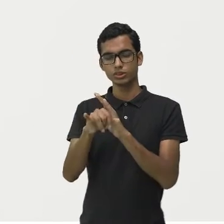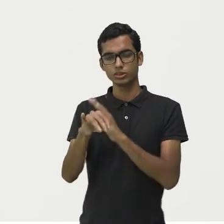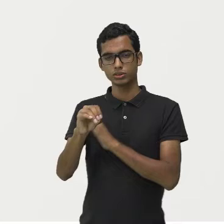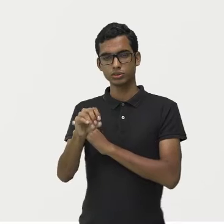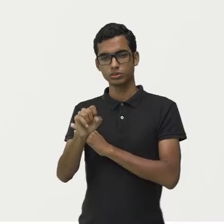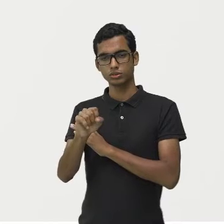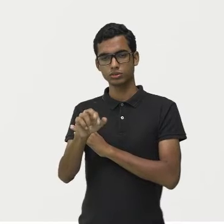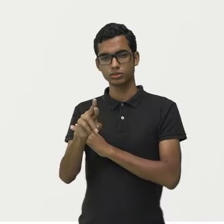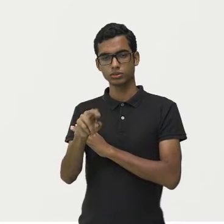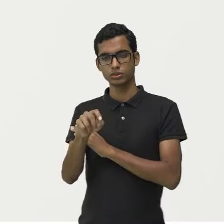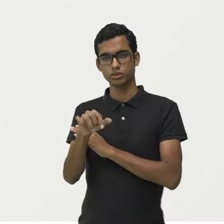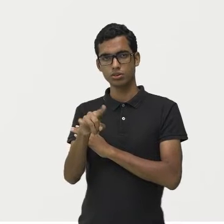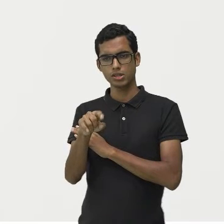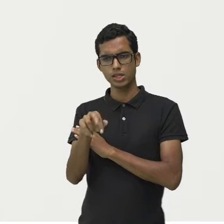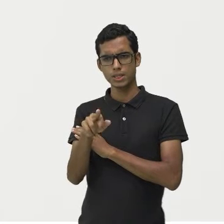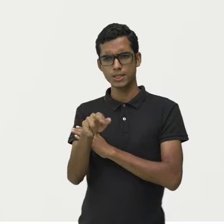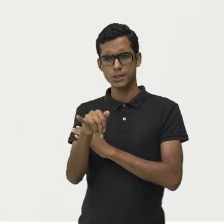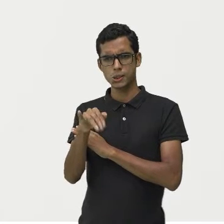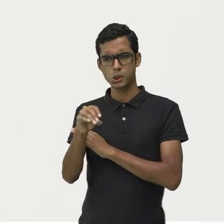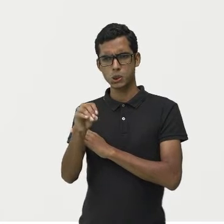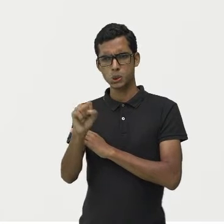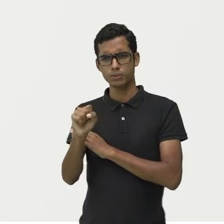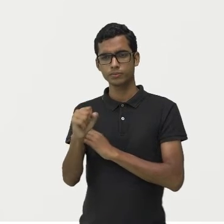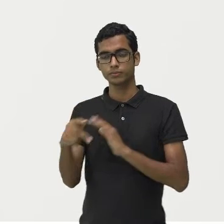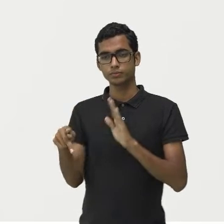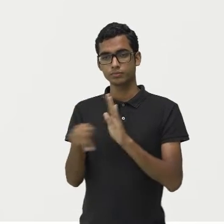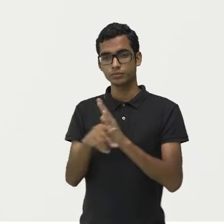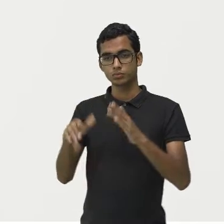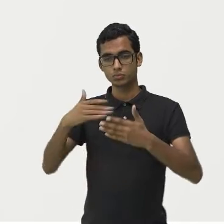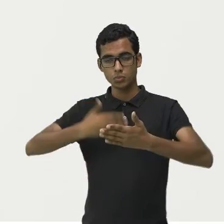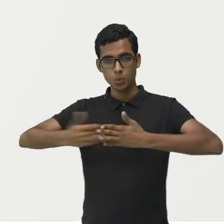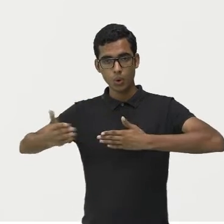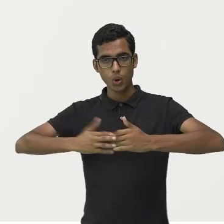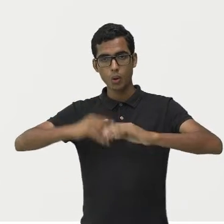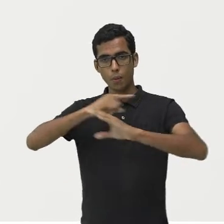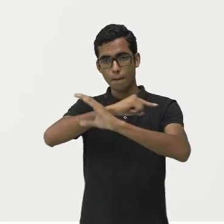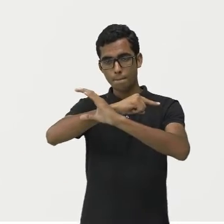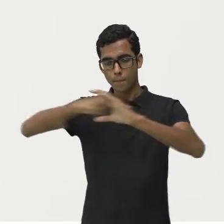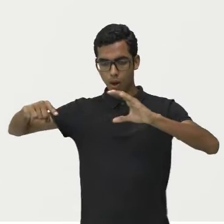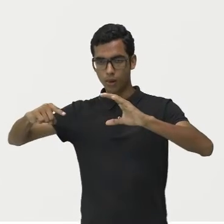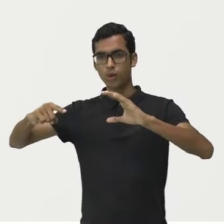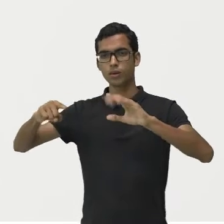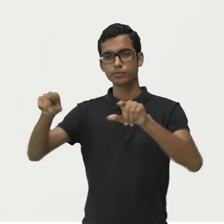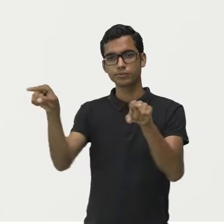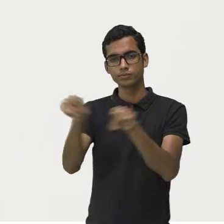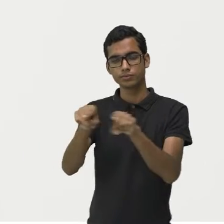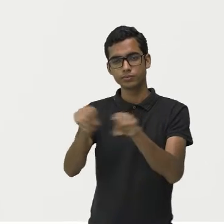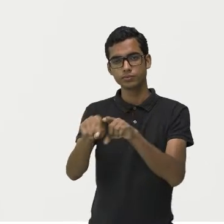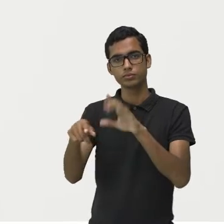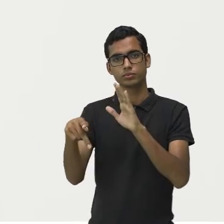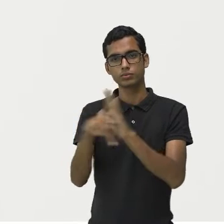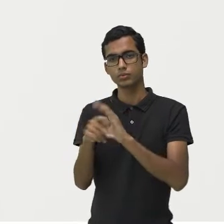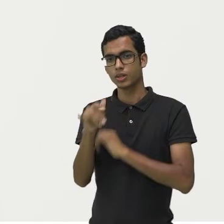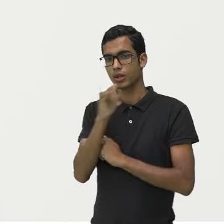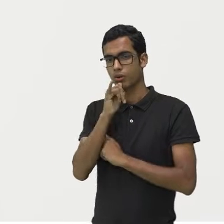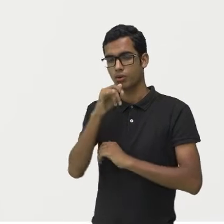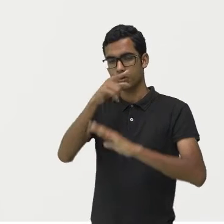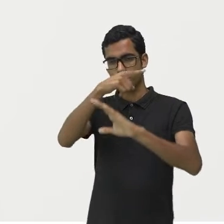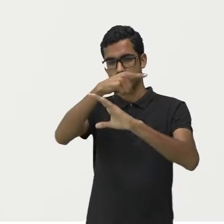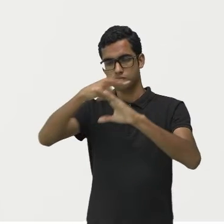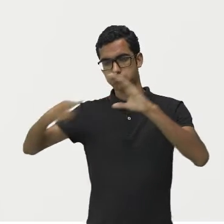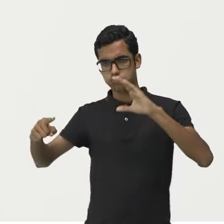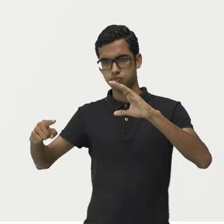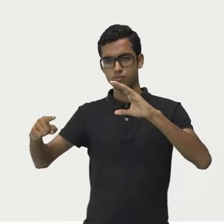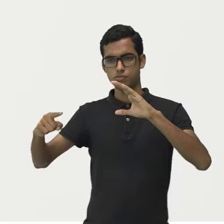Então, um eixo secundário, pessoal, é qualquer reta que passe pelo centro de curvatura e passe pelo espelho. Por exemplo, uma reta